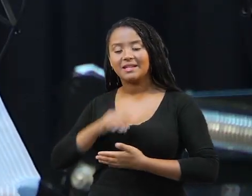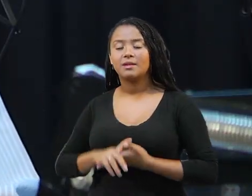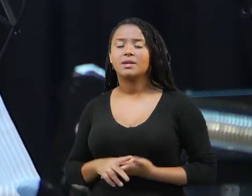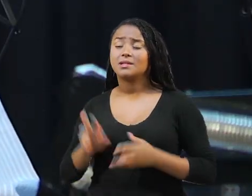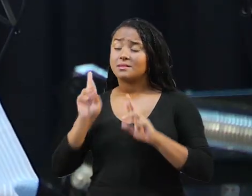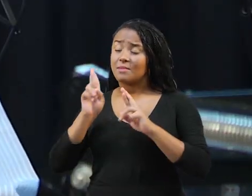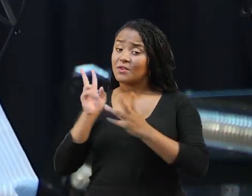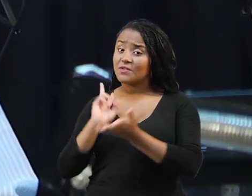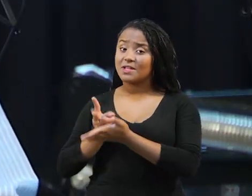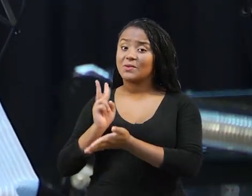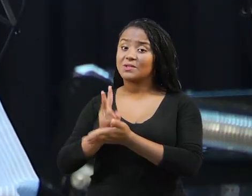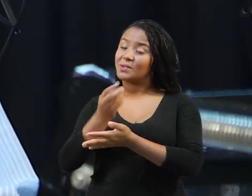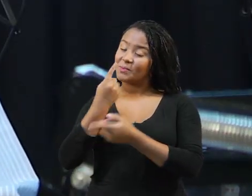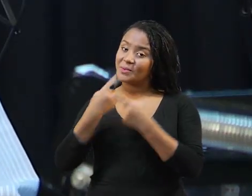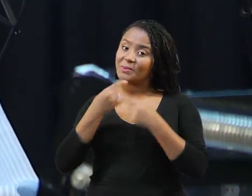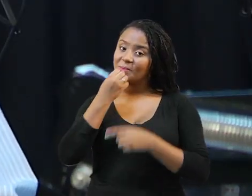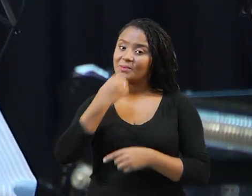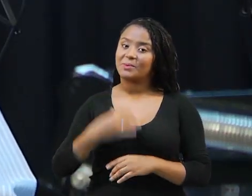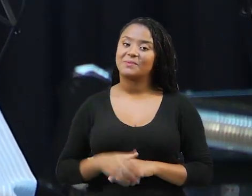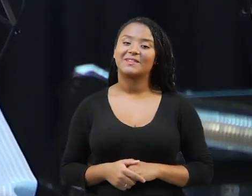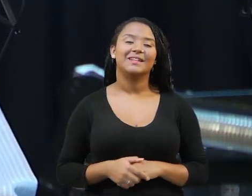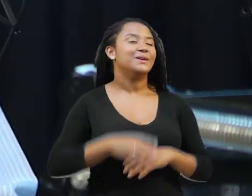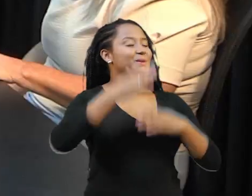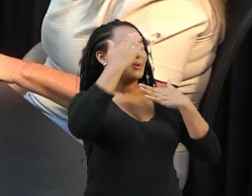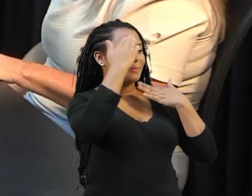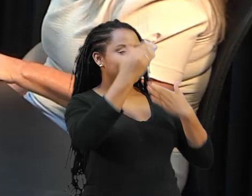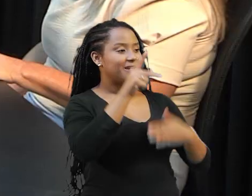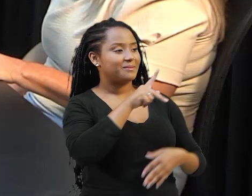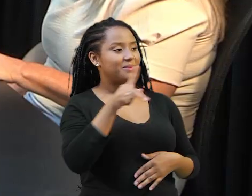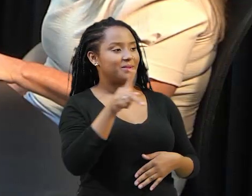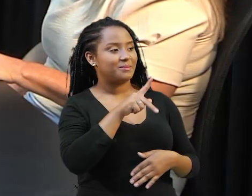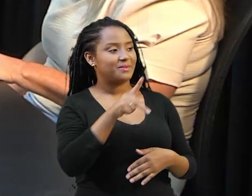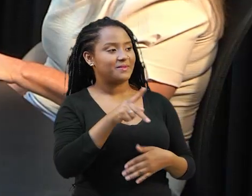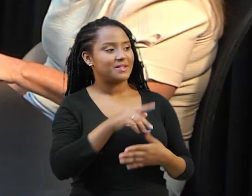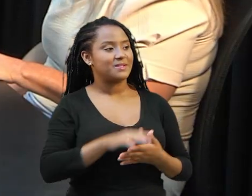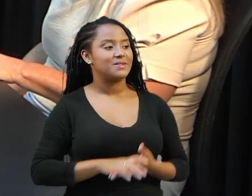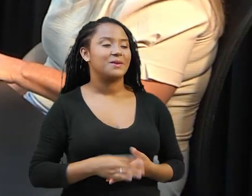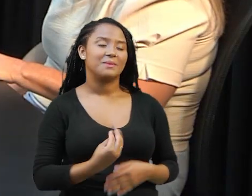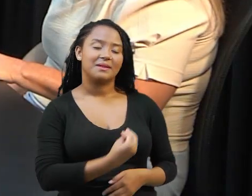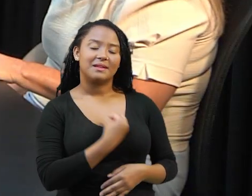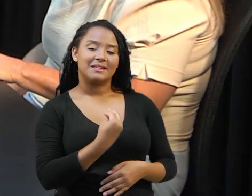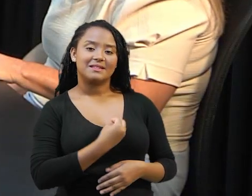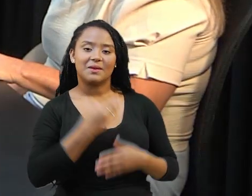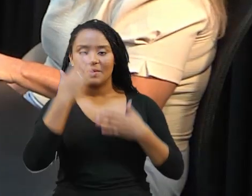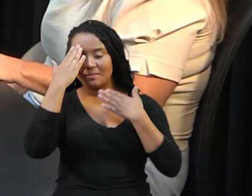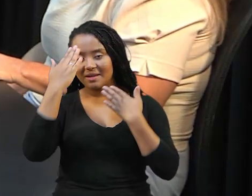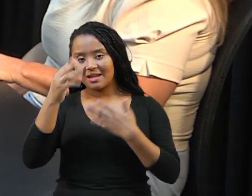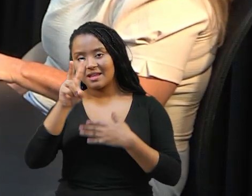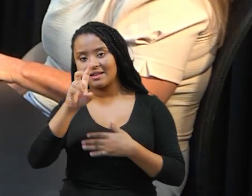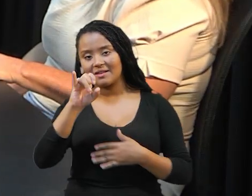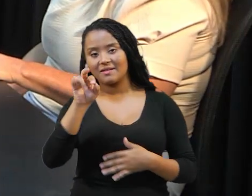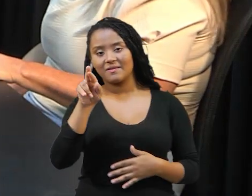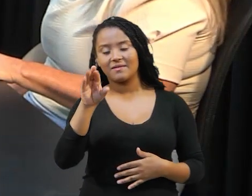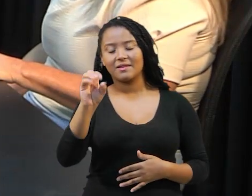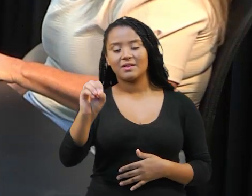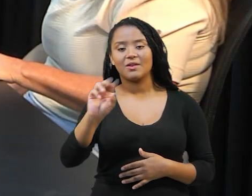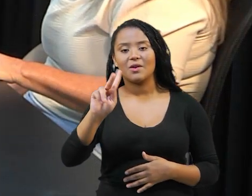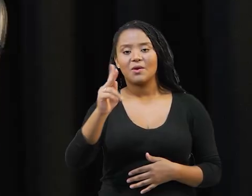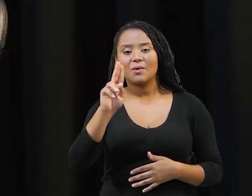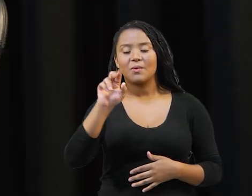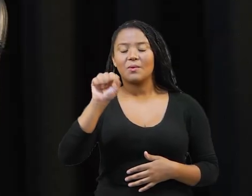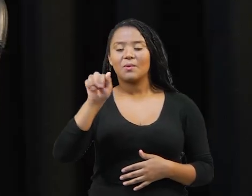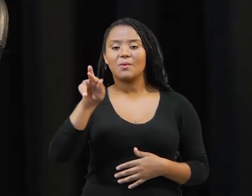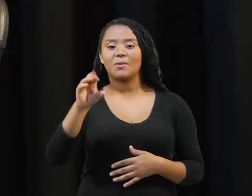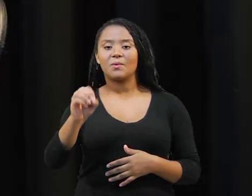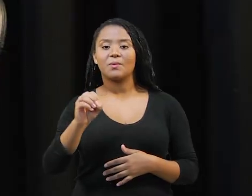que continuem aí, porque é muito bom. Obrigada, professor, pela sua presença. Obrigada, Vitor Hugo. E o Bora Prosear